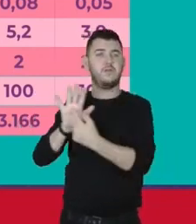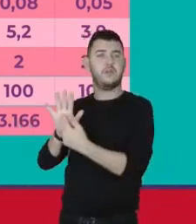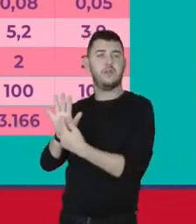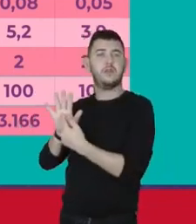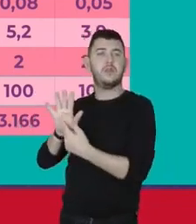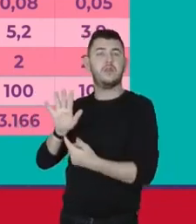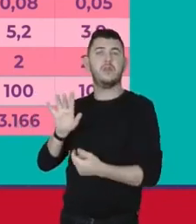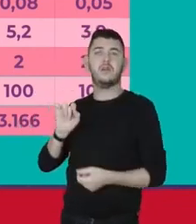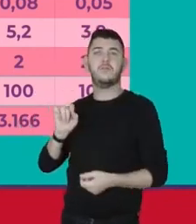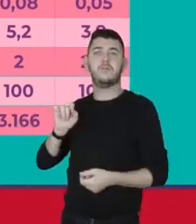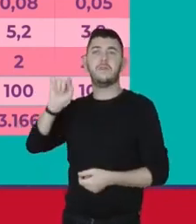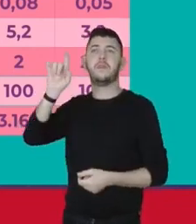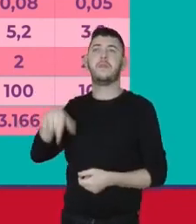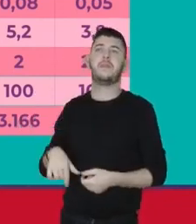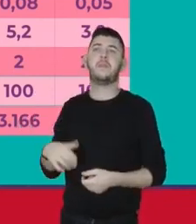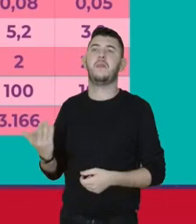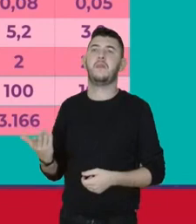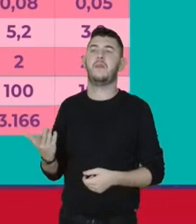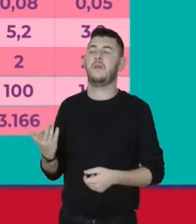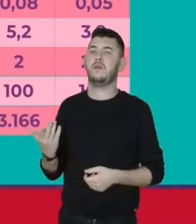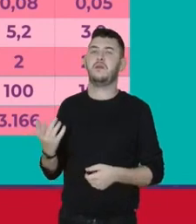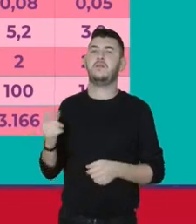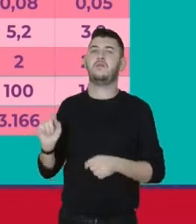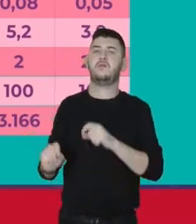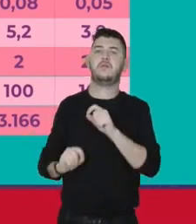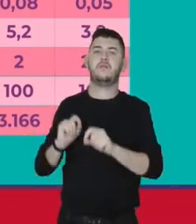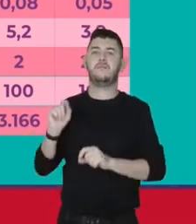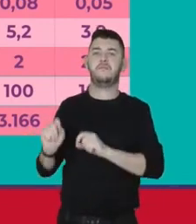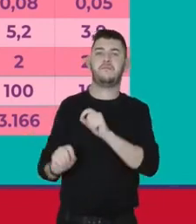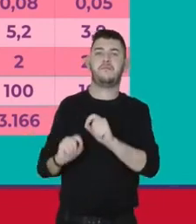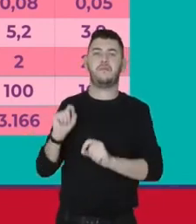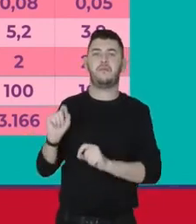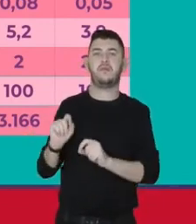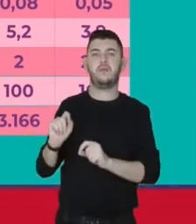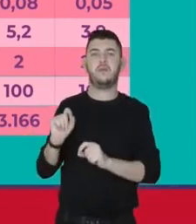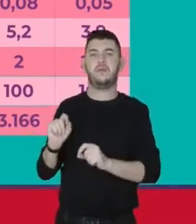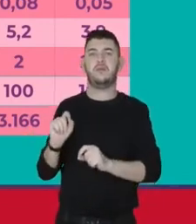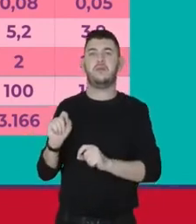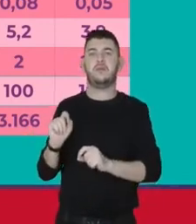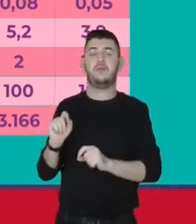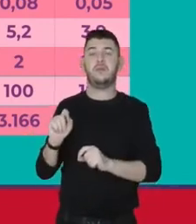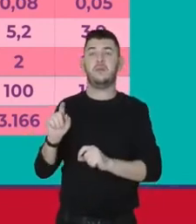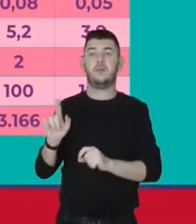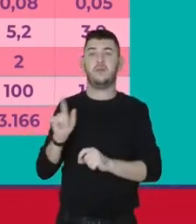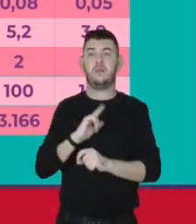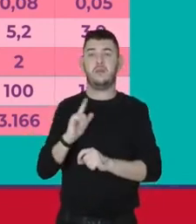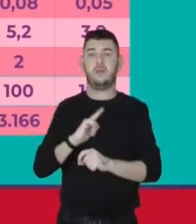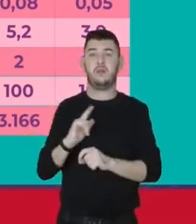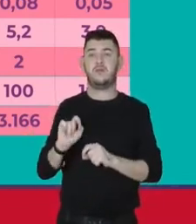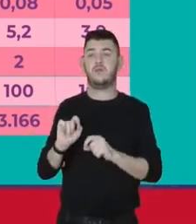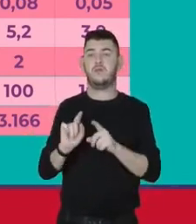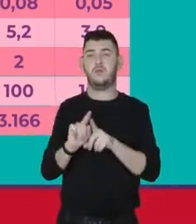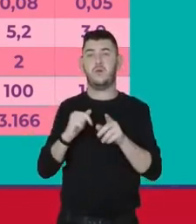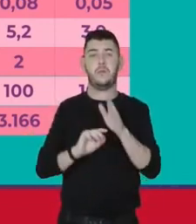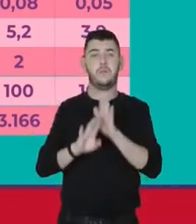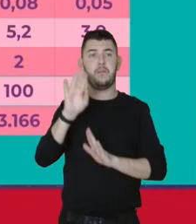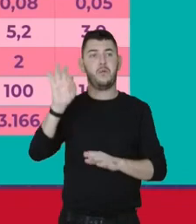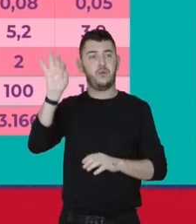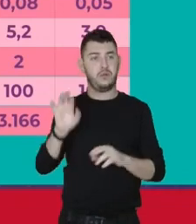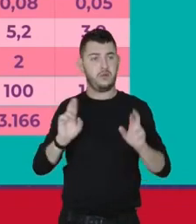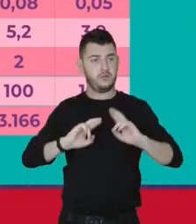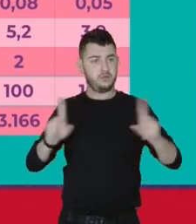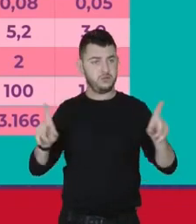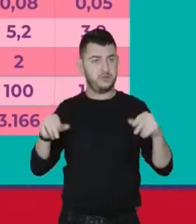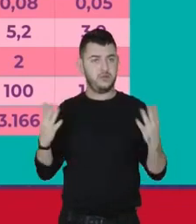né, um recorte, né, uma clivagem entre as mulheres